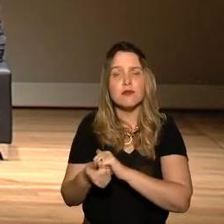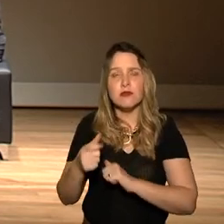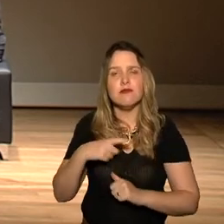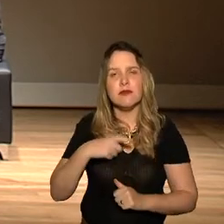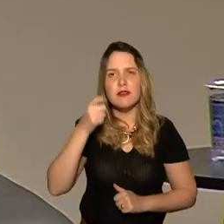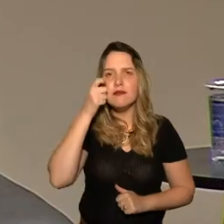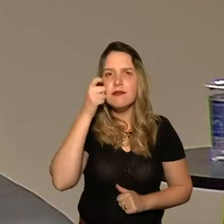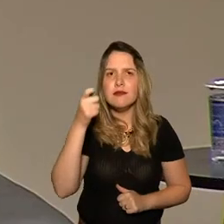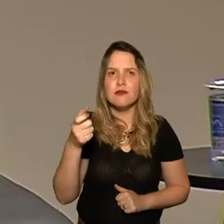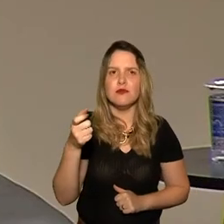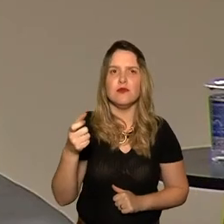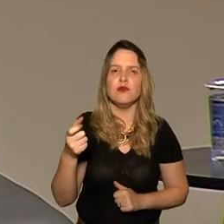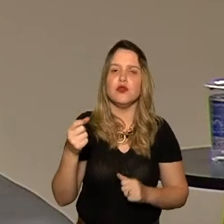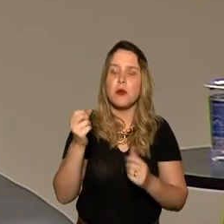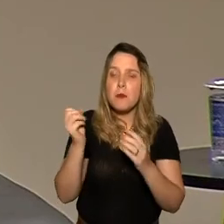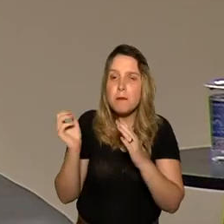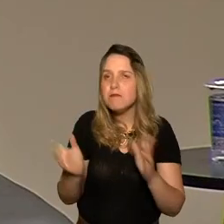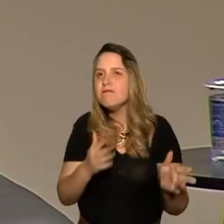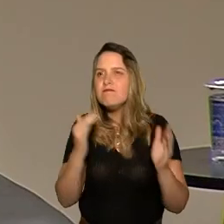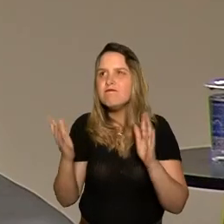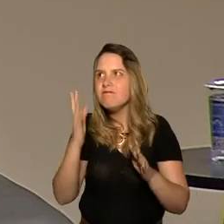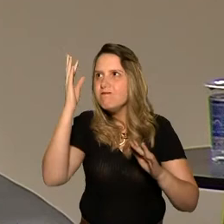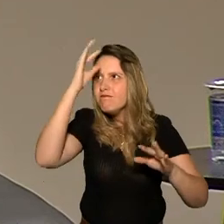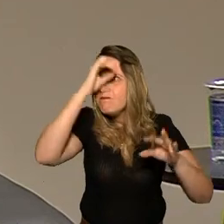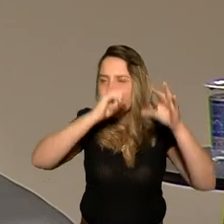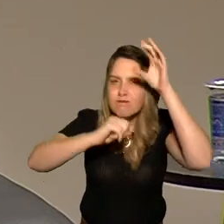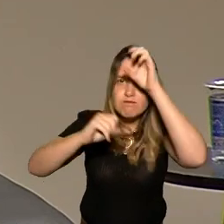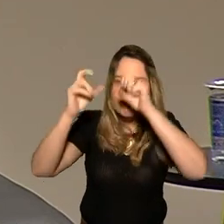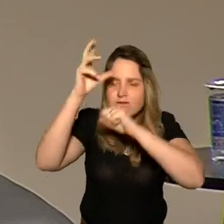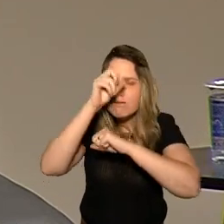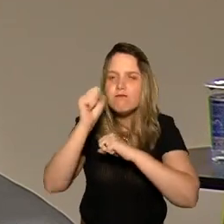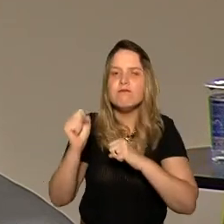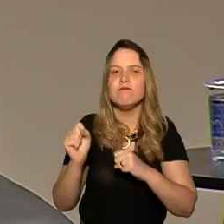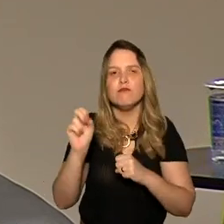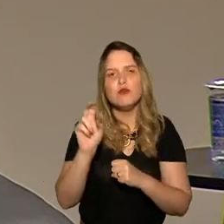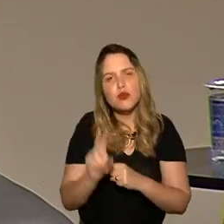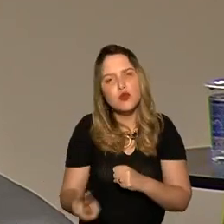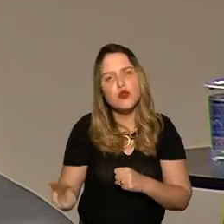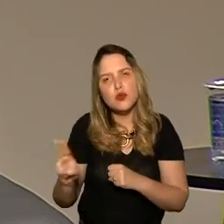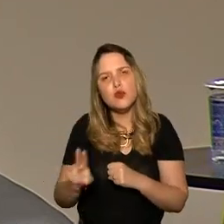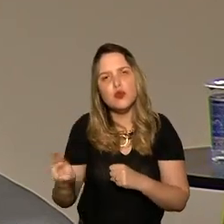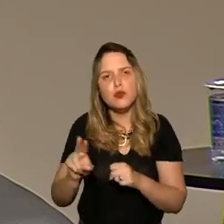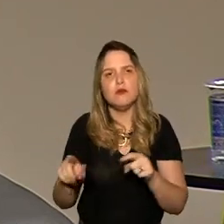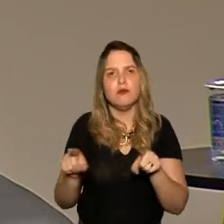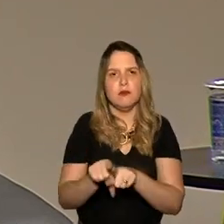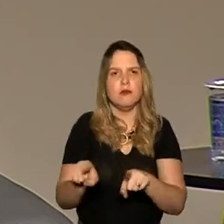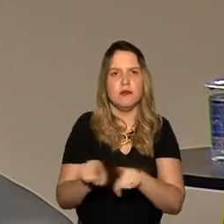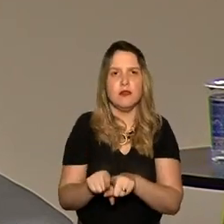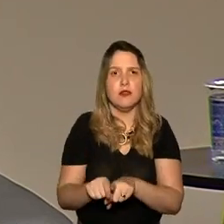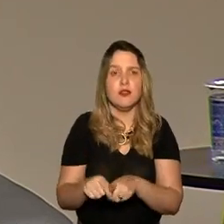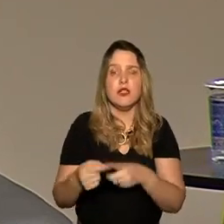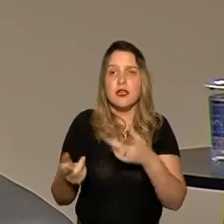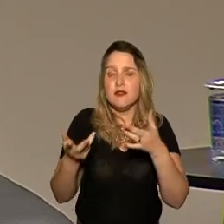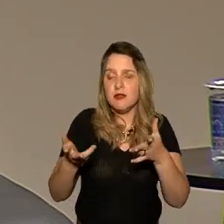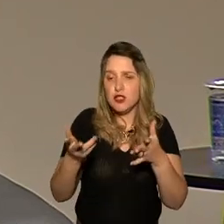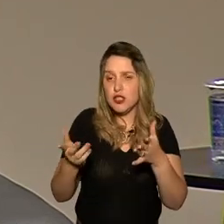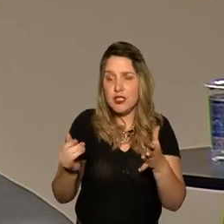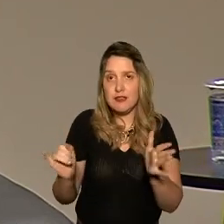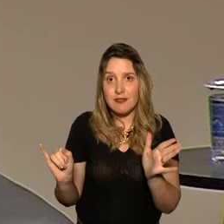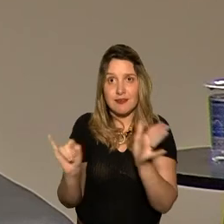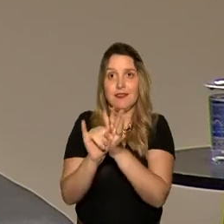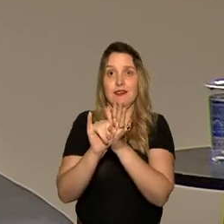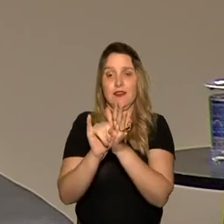reendereçamento de produção de aprendizagem em sentido né de maneira recíproca a gente abdica